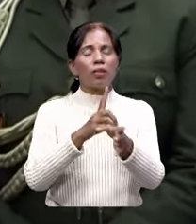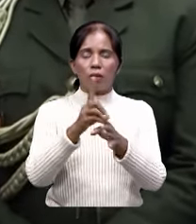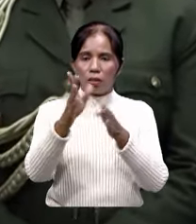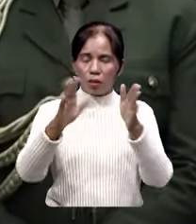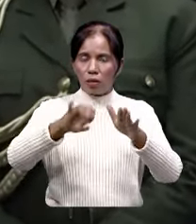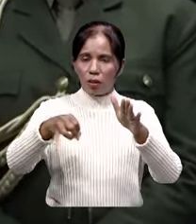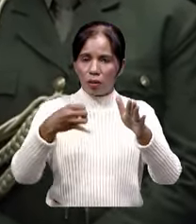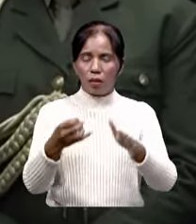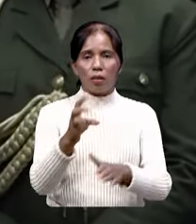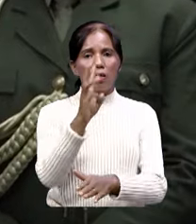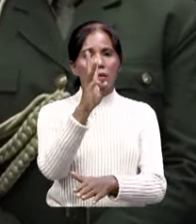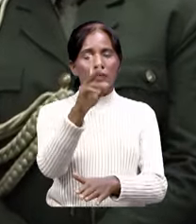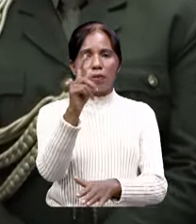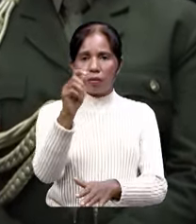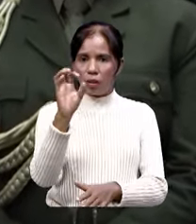a WTO,